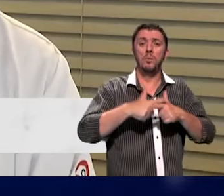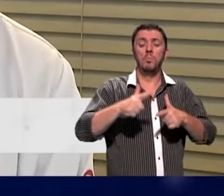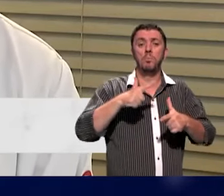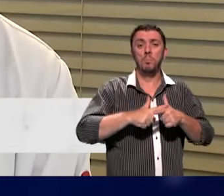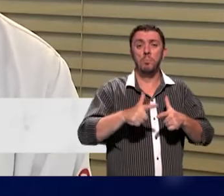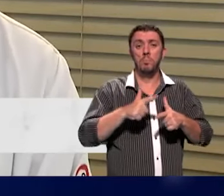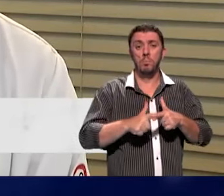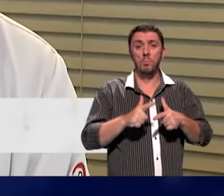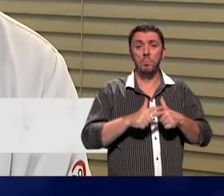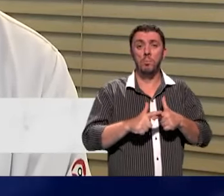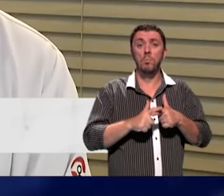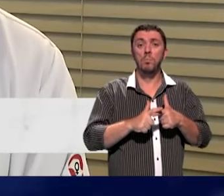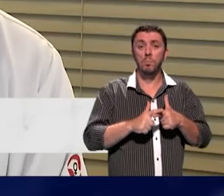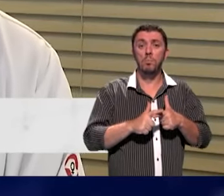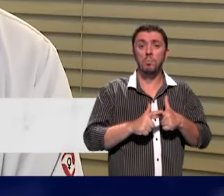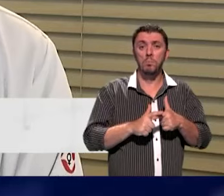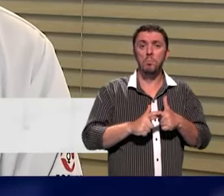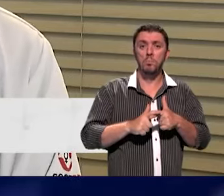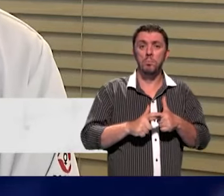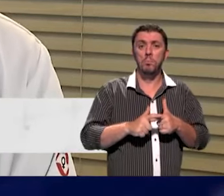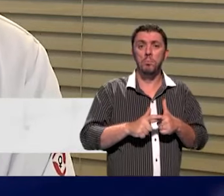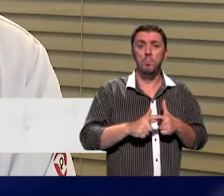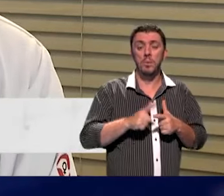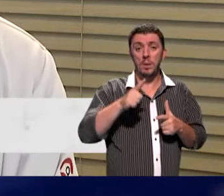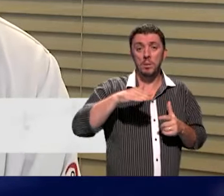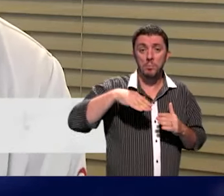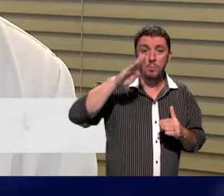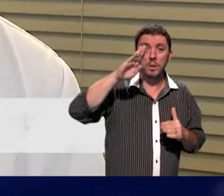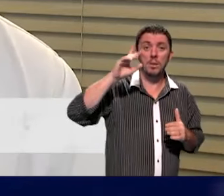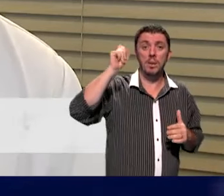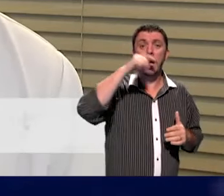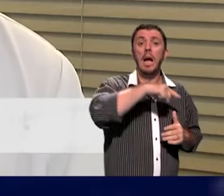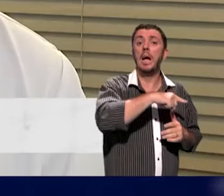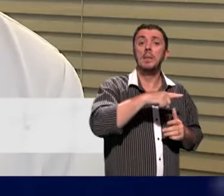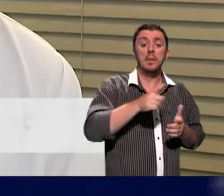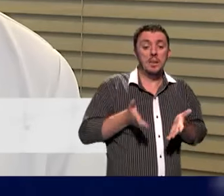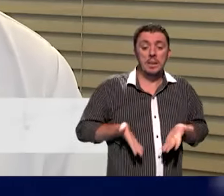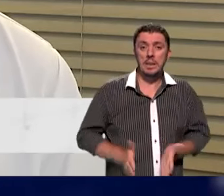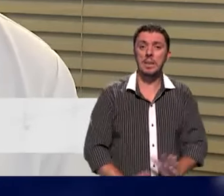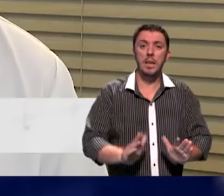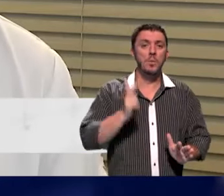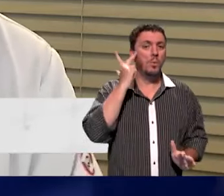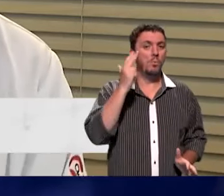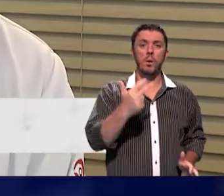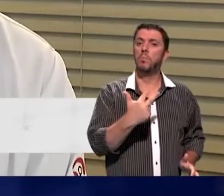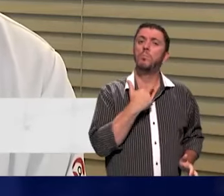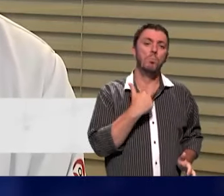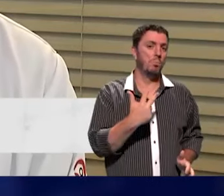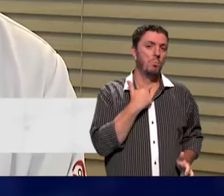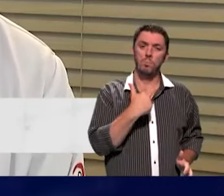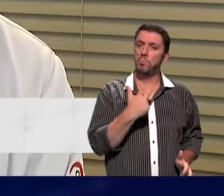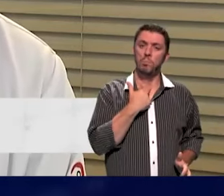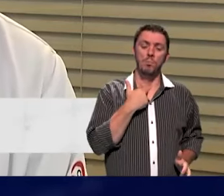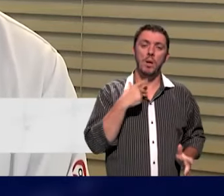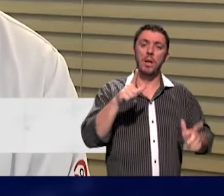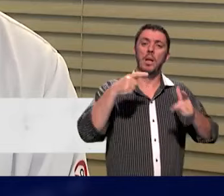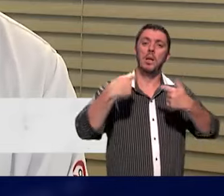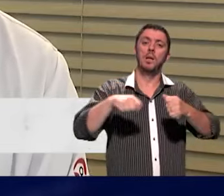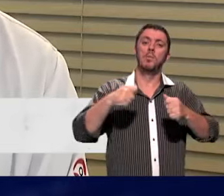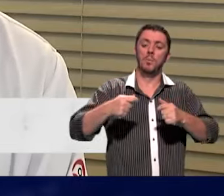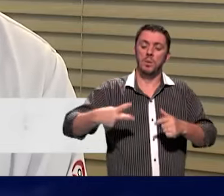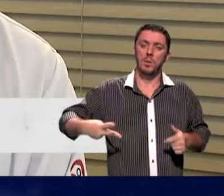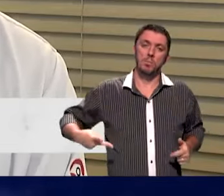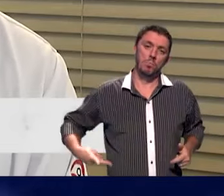cenário assim mais duro é obviamente necessário uma cesárea porque um parto normal ele ele necessita da